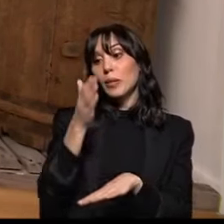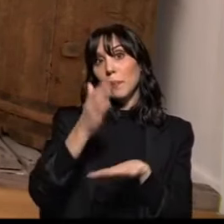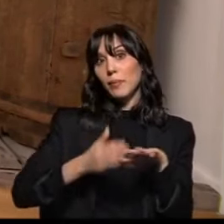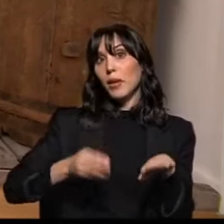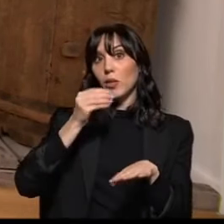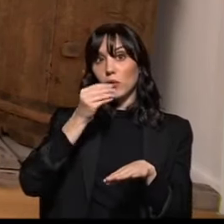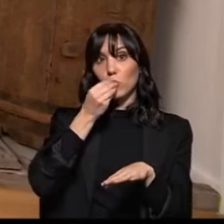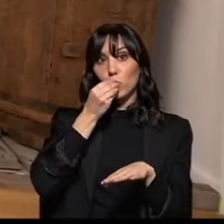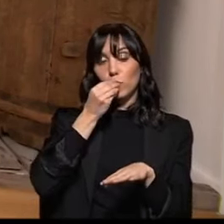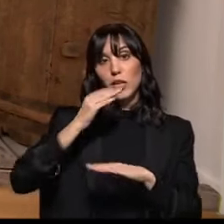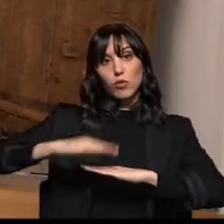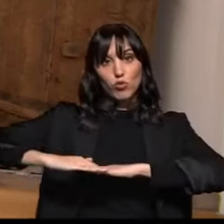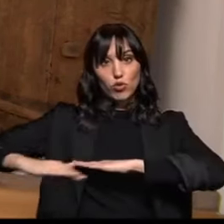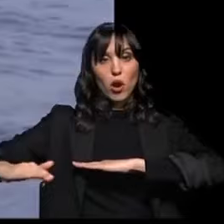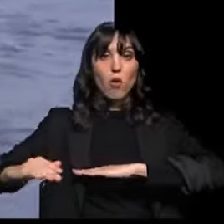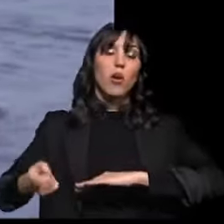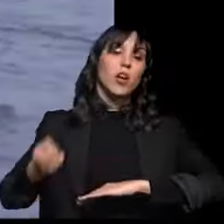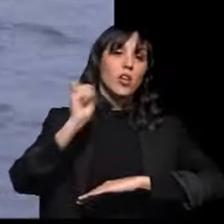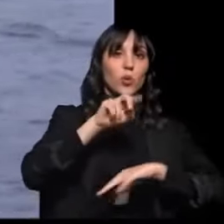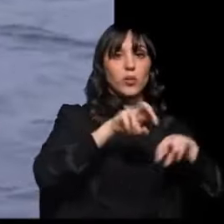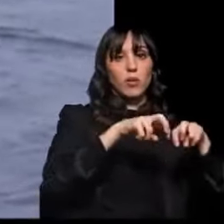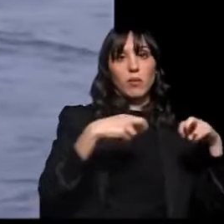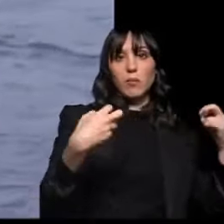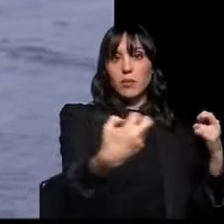outra metade comia na mesa.